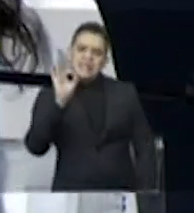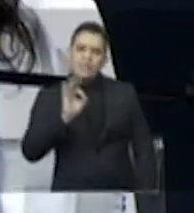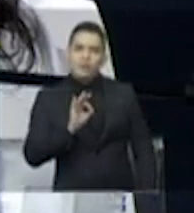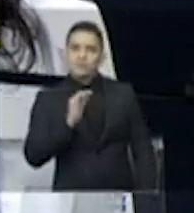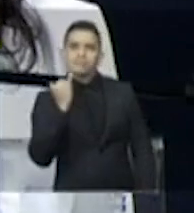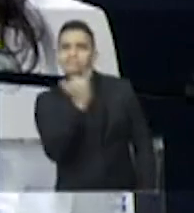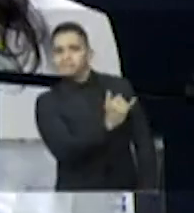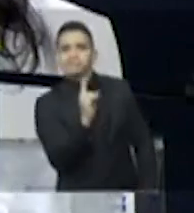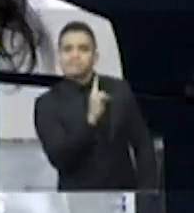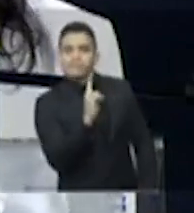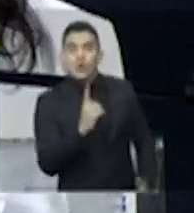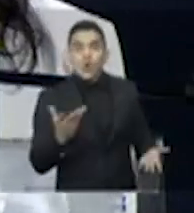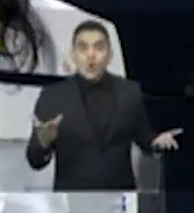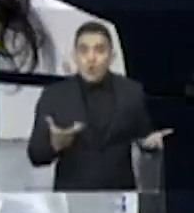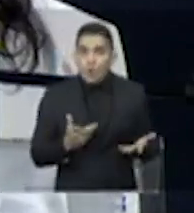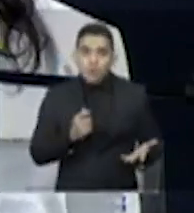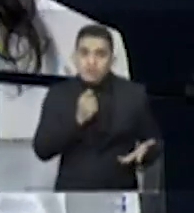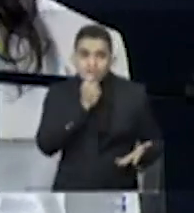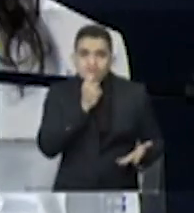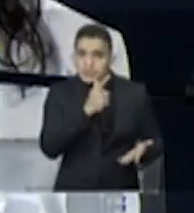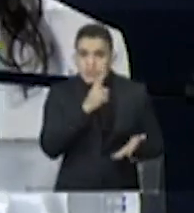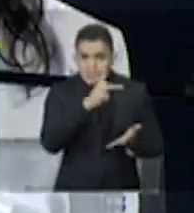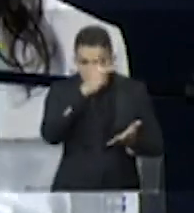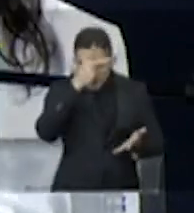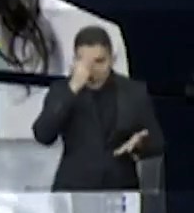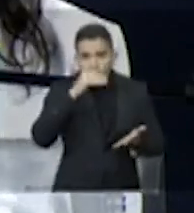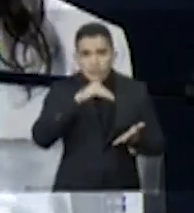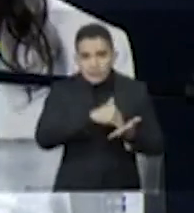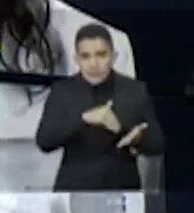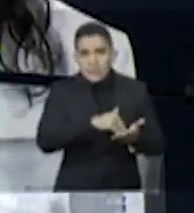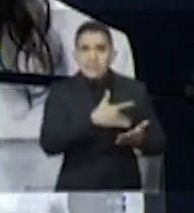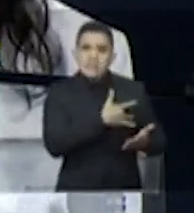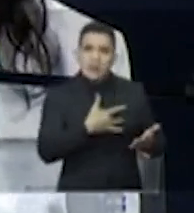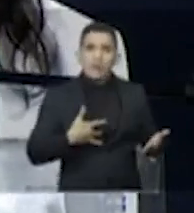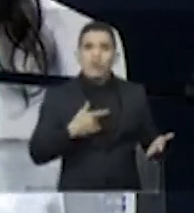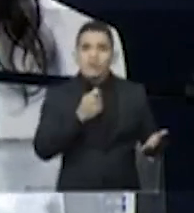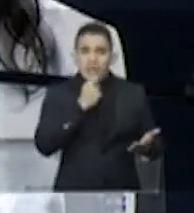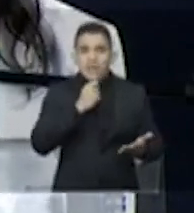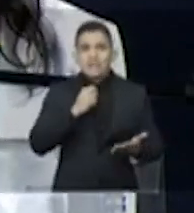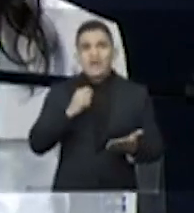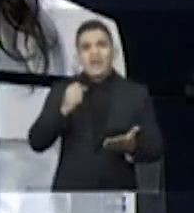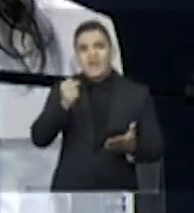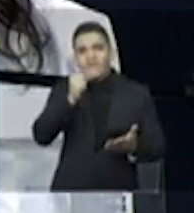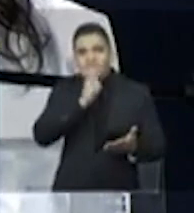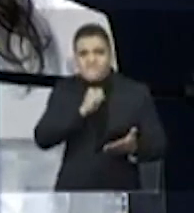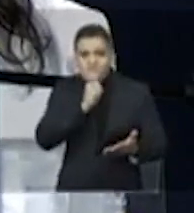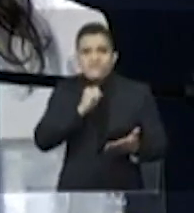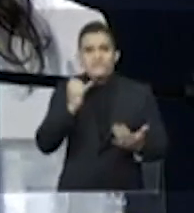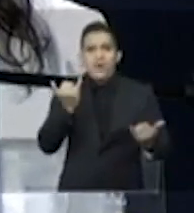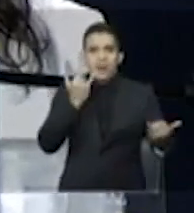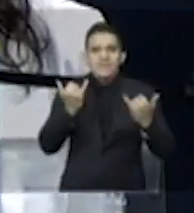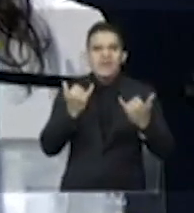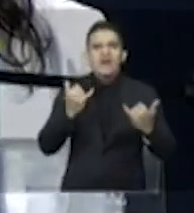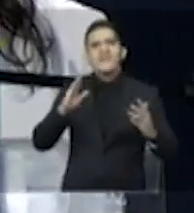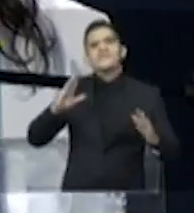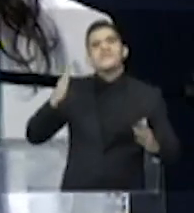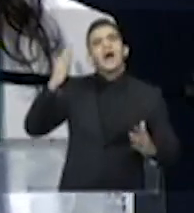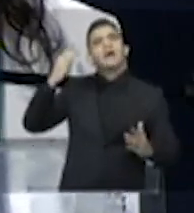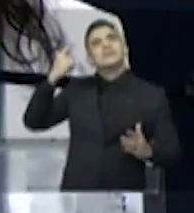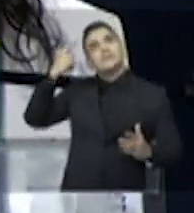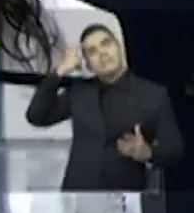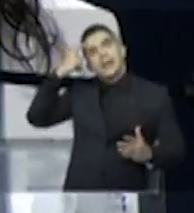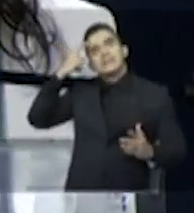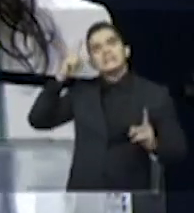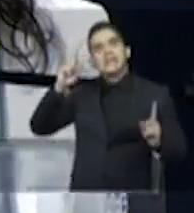temos acesso às informações atualizadas da Prefeitura, que insiste em trazer dados comprovadamente subnotificados, criando uma falsa ideia de que as políticas